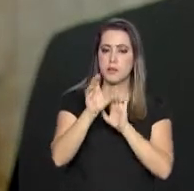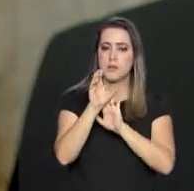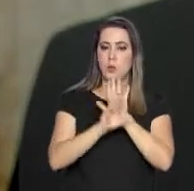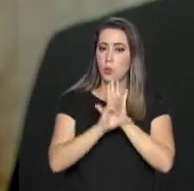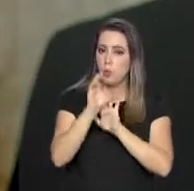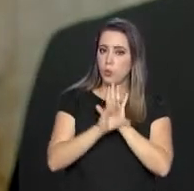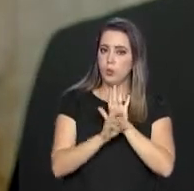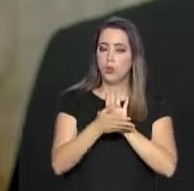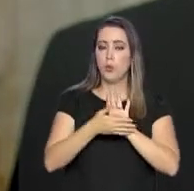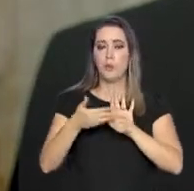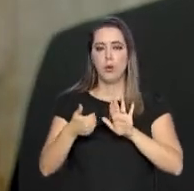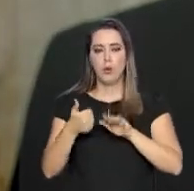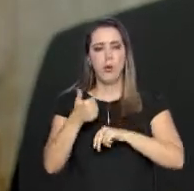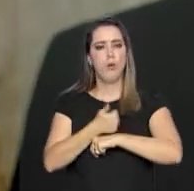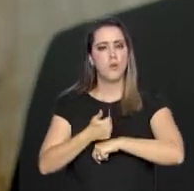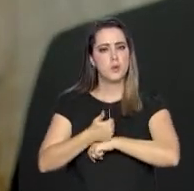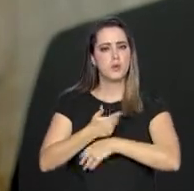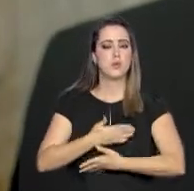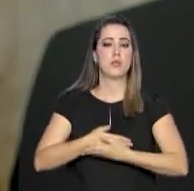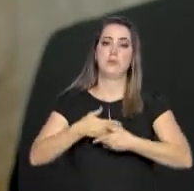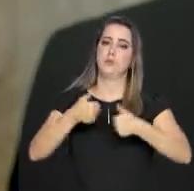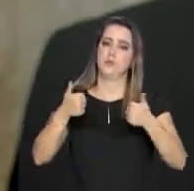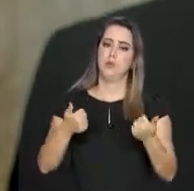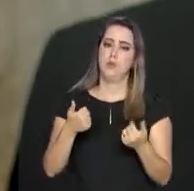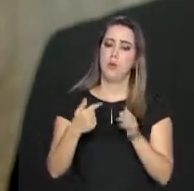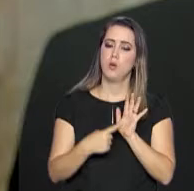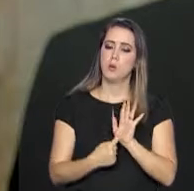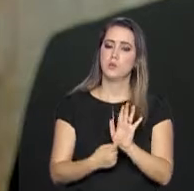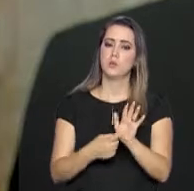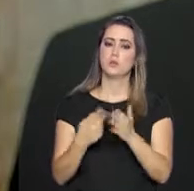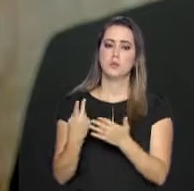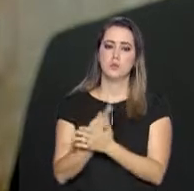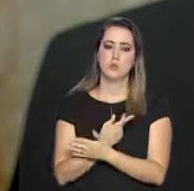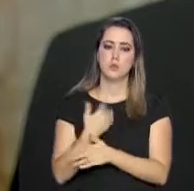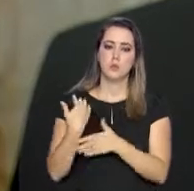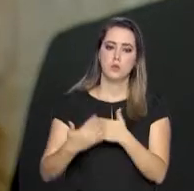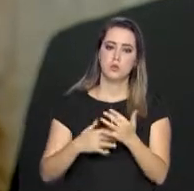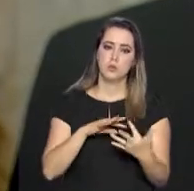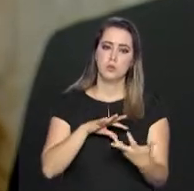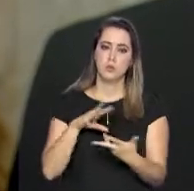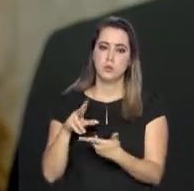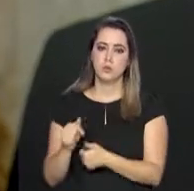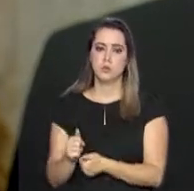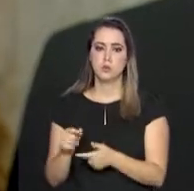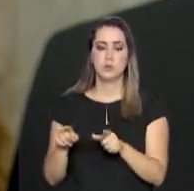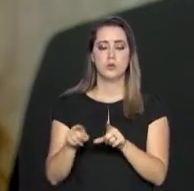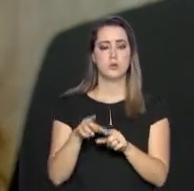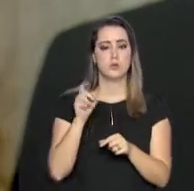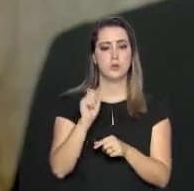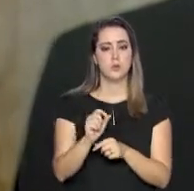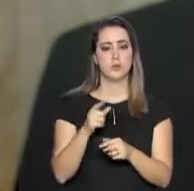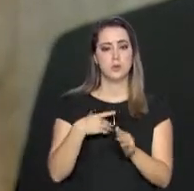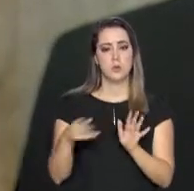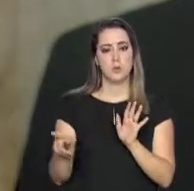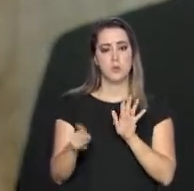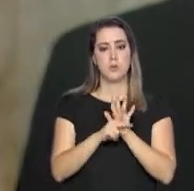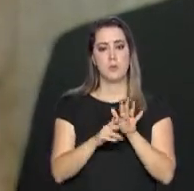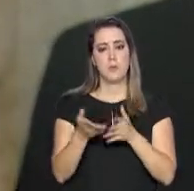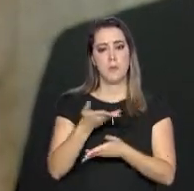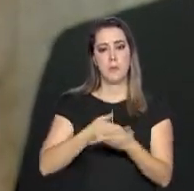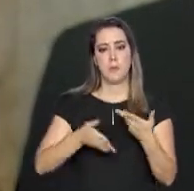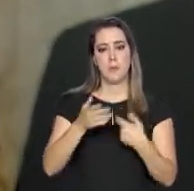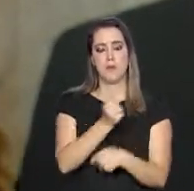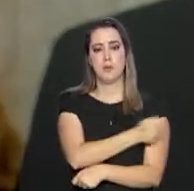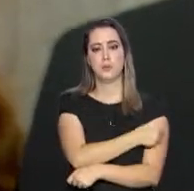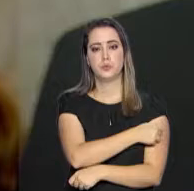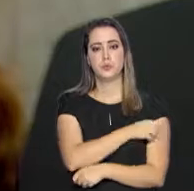sua formação e ao mesmo tempo indicando também as questões que ocorrem mundo afora em relação à creditação em relação à própria o relacionamento